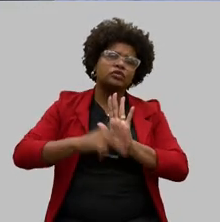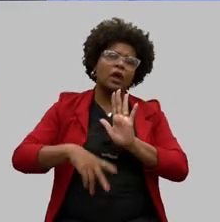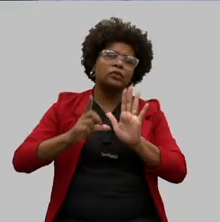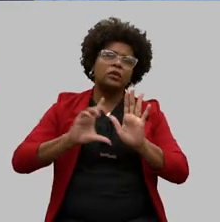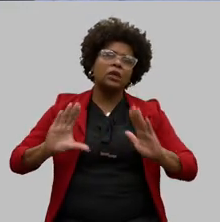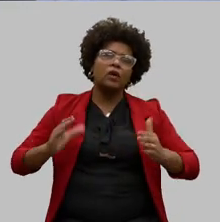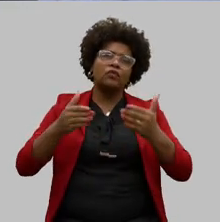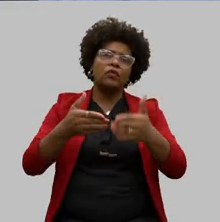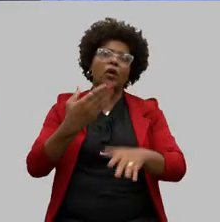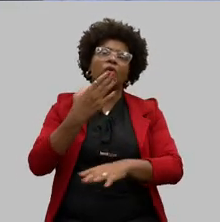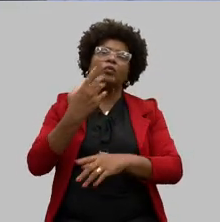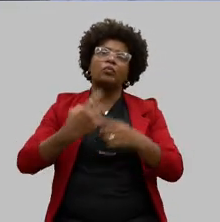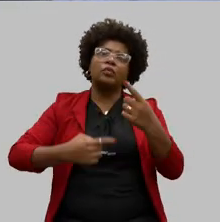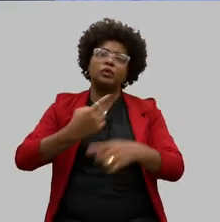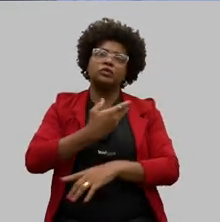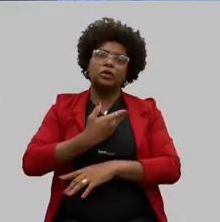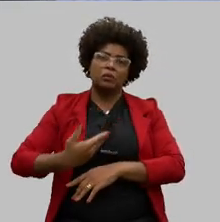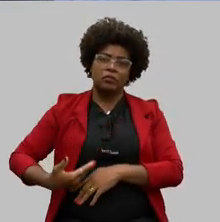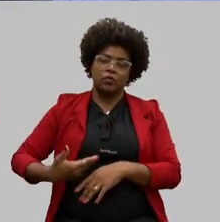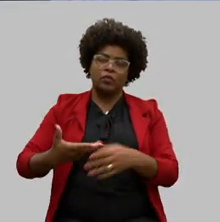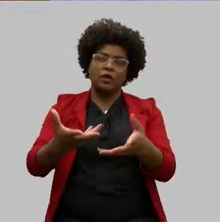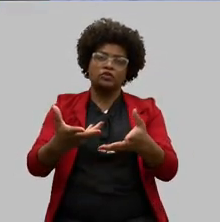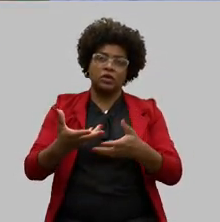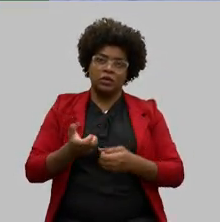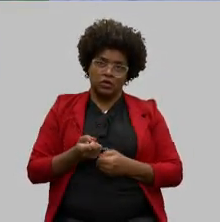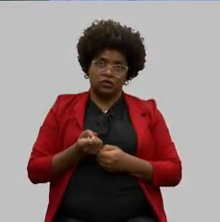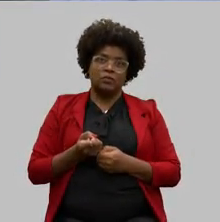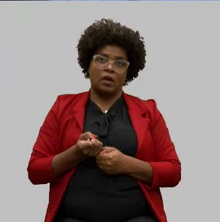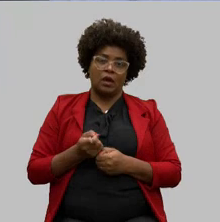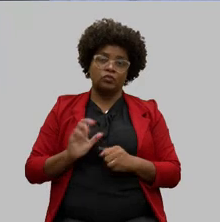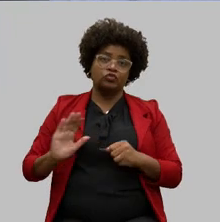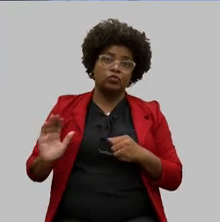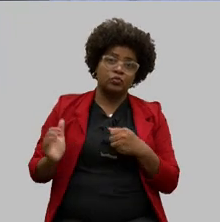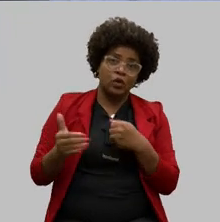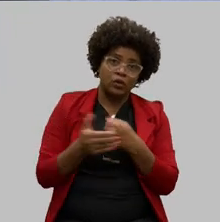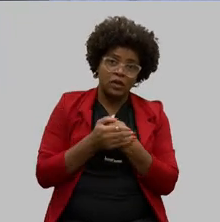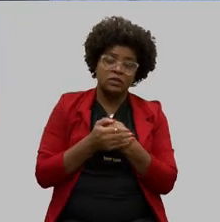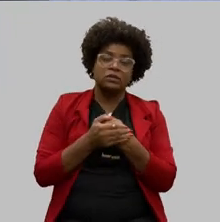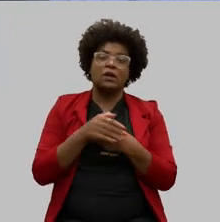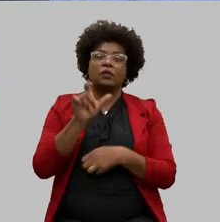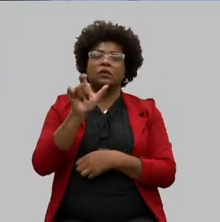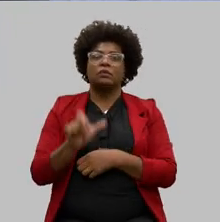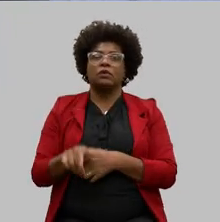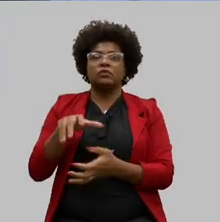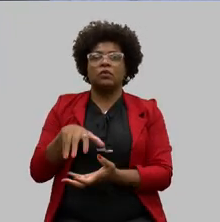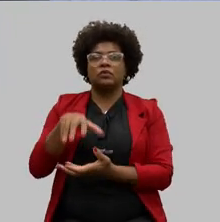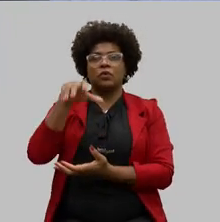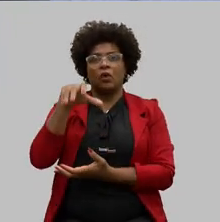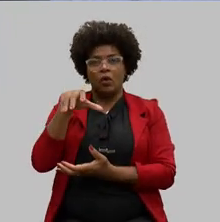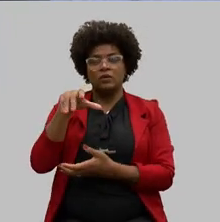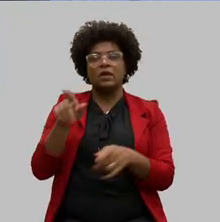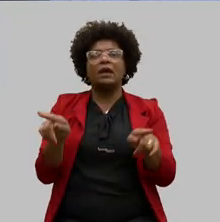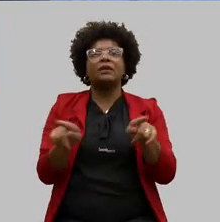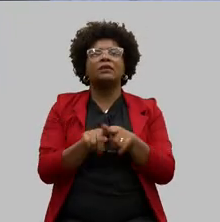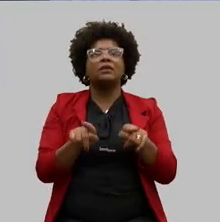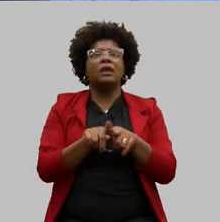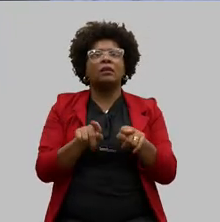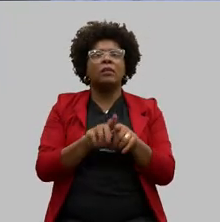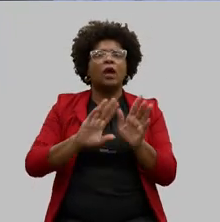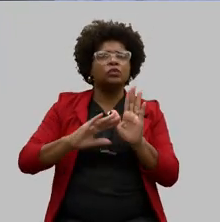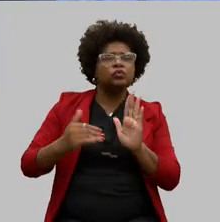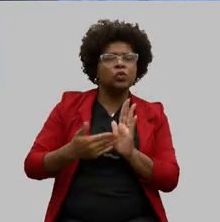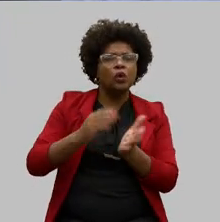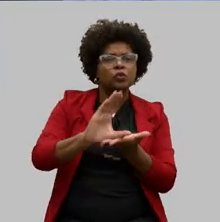política pública de atendimento de proteção das pessoas idosas incluindo o montante previsto no orçamento